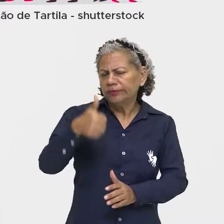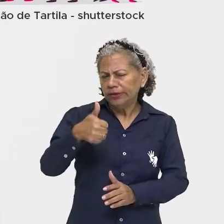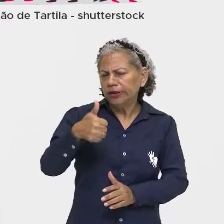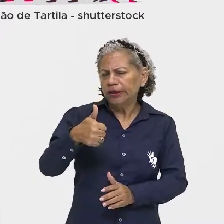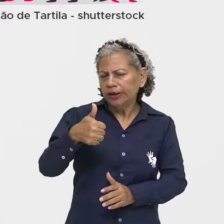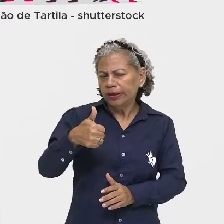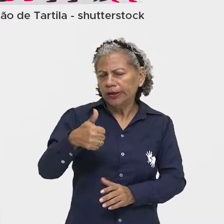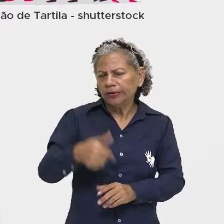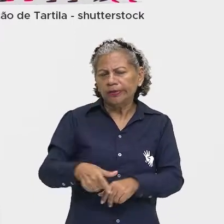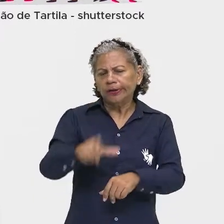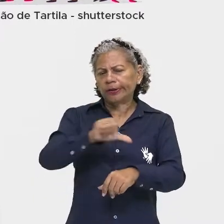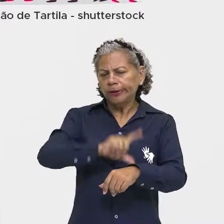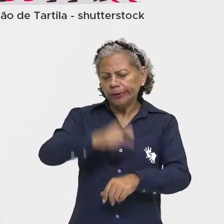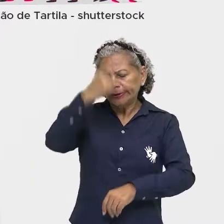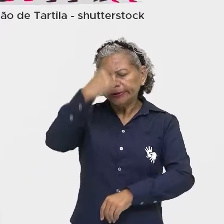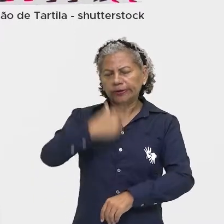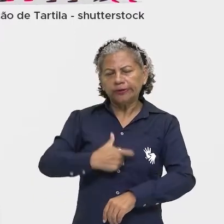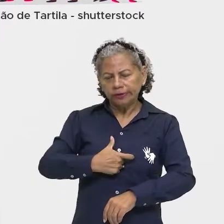cidadãos digitais,